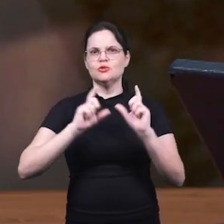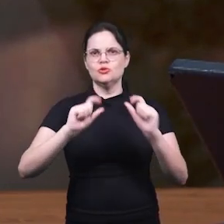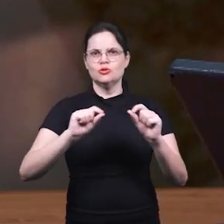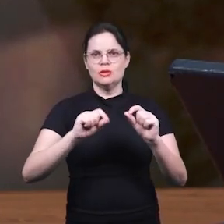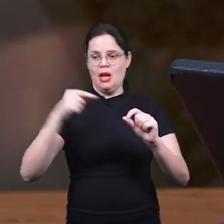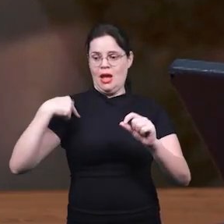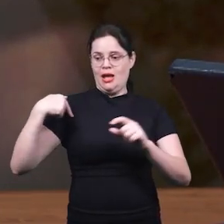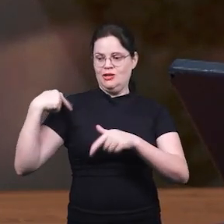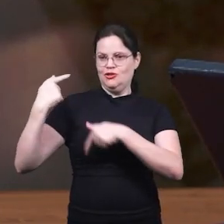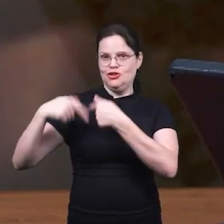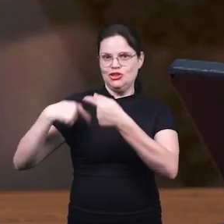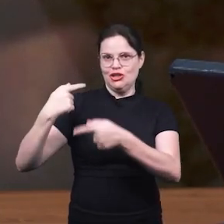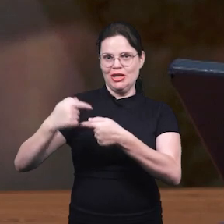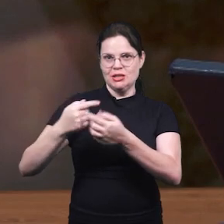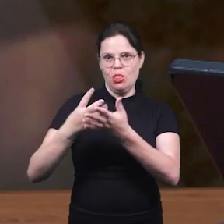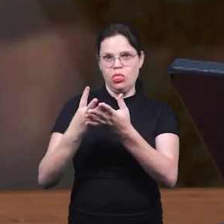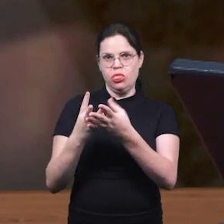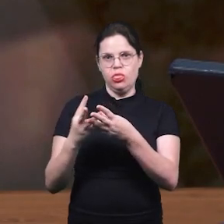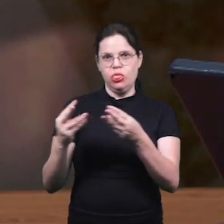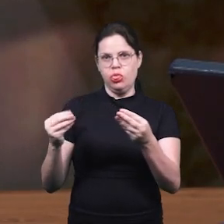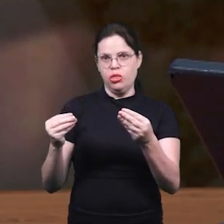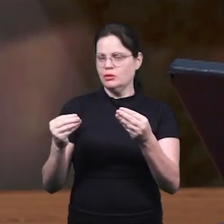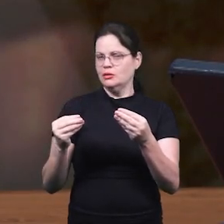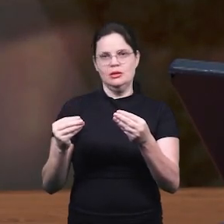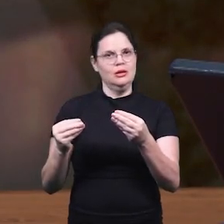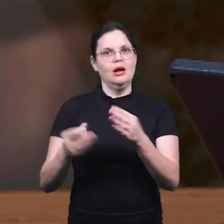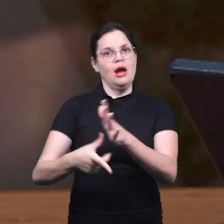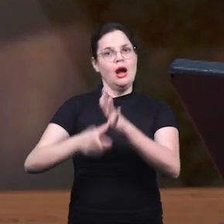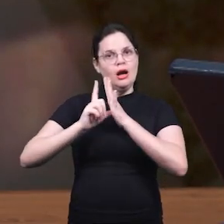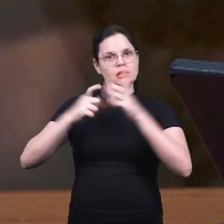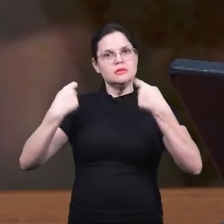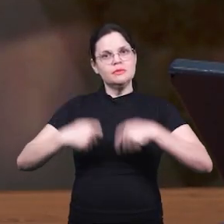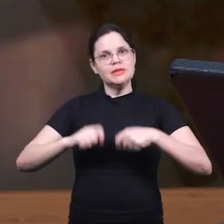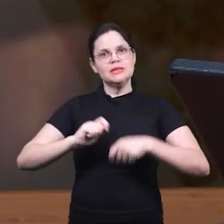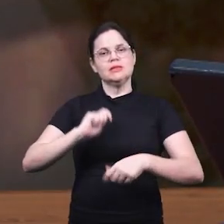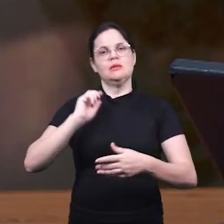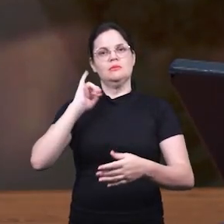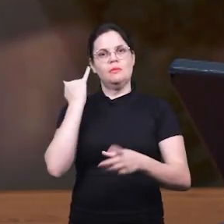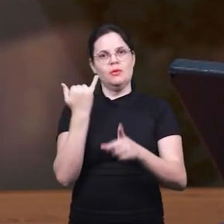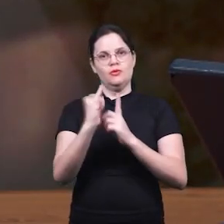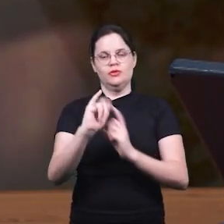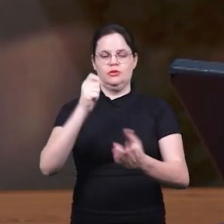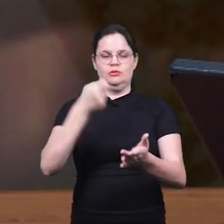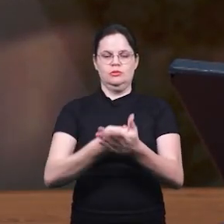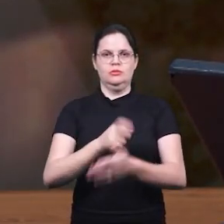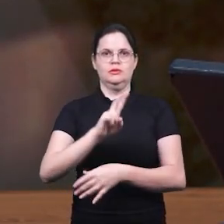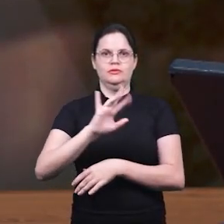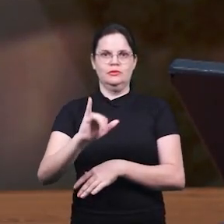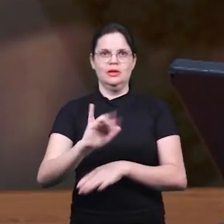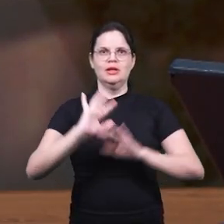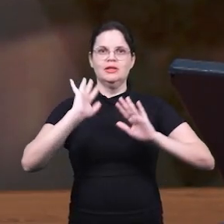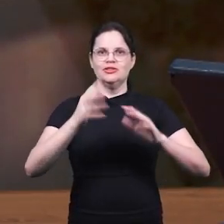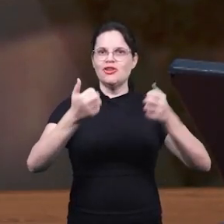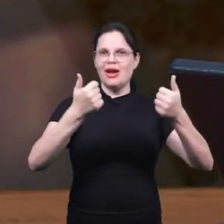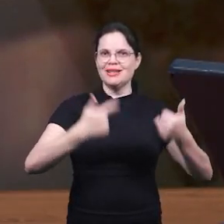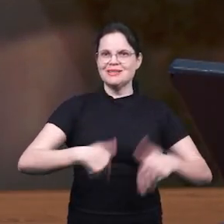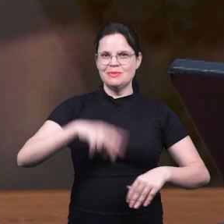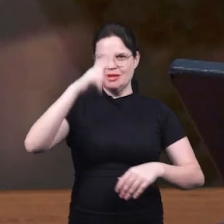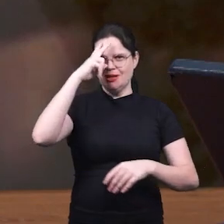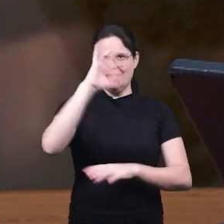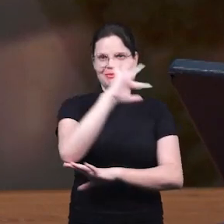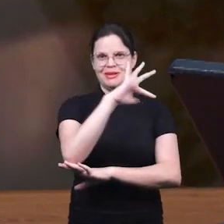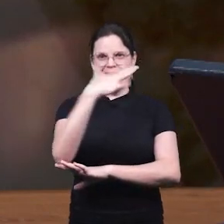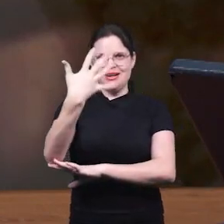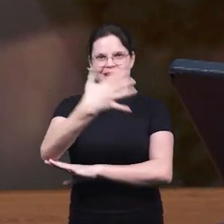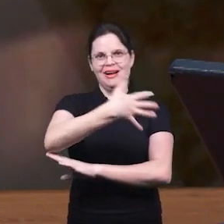passará esta geração sem que todas essas coisas aconteçam. Falamos ali 1000 anos, 2000 anos,